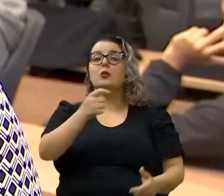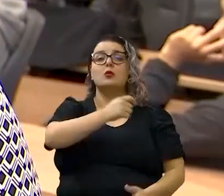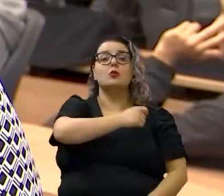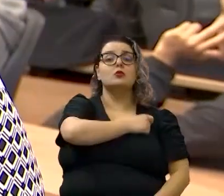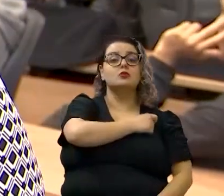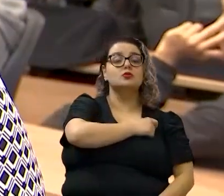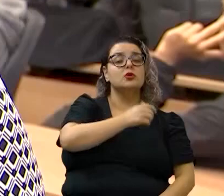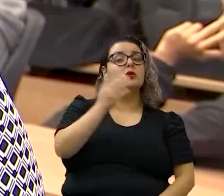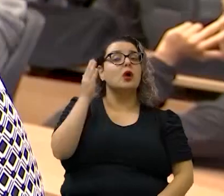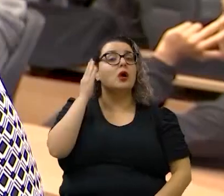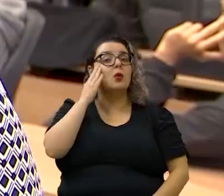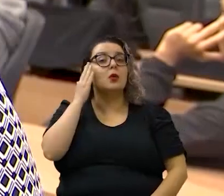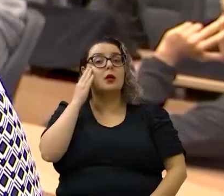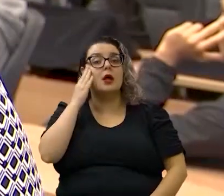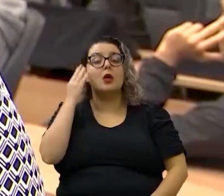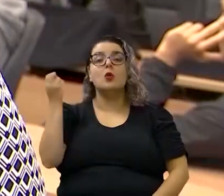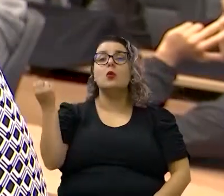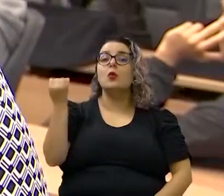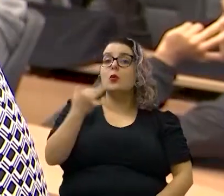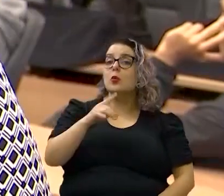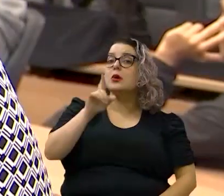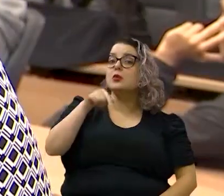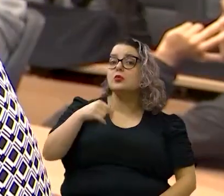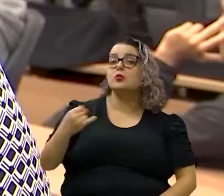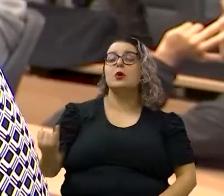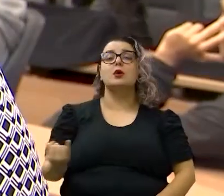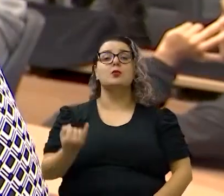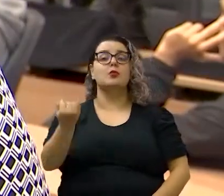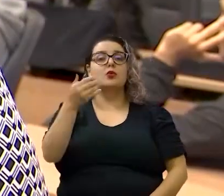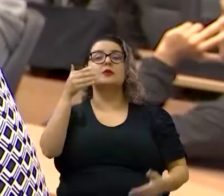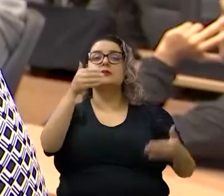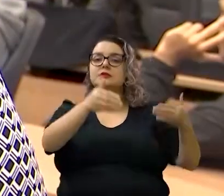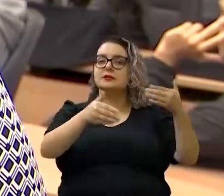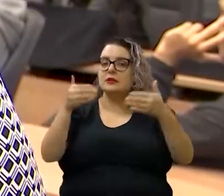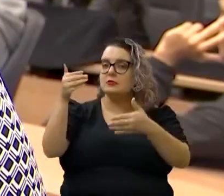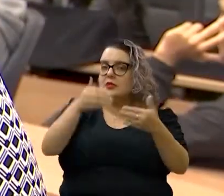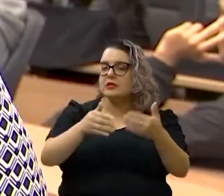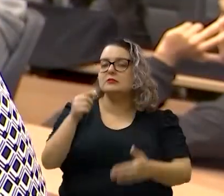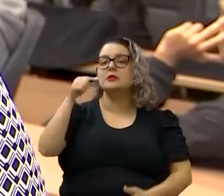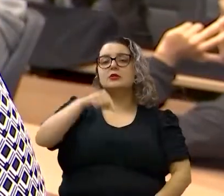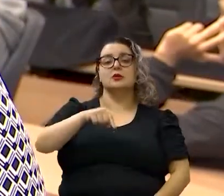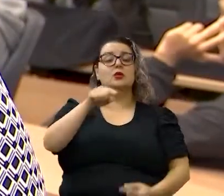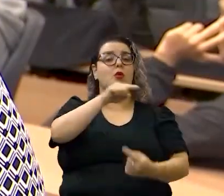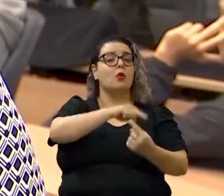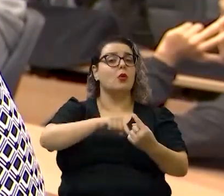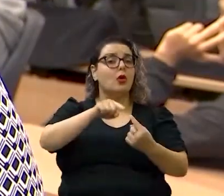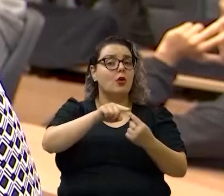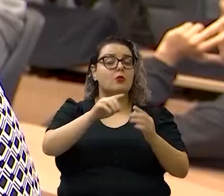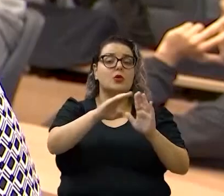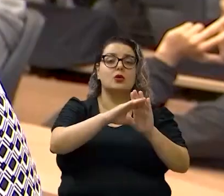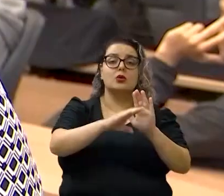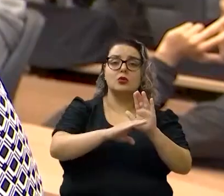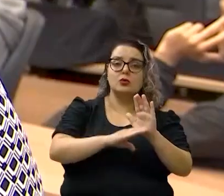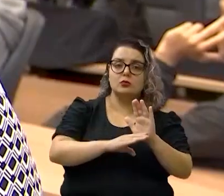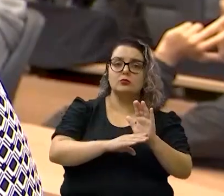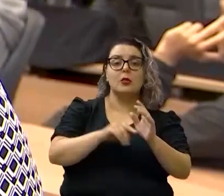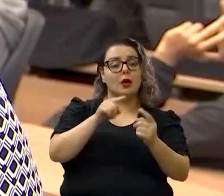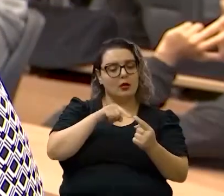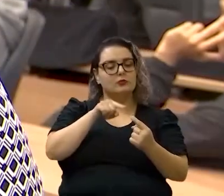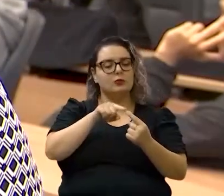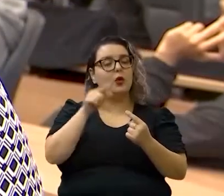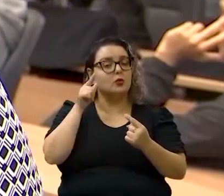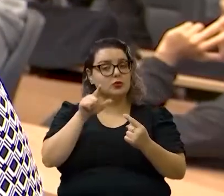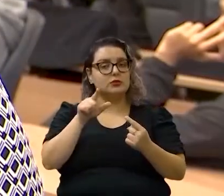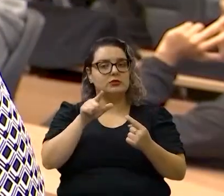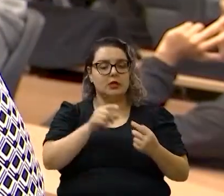os alunos vão entendendo o quanto é importante essa participação aqui e o objetivo do programa é alcançado